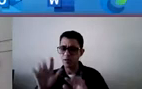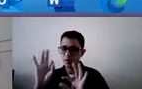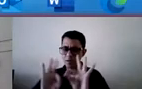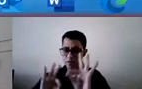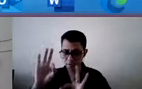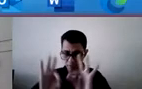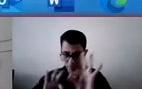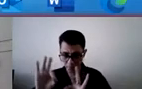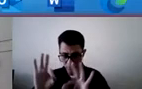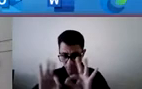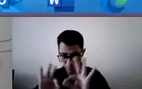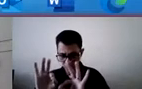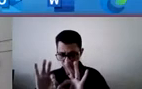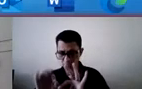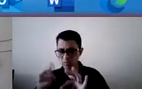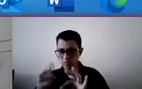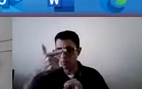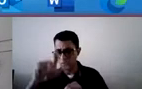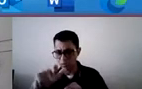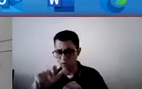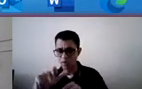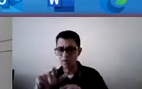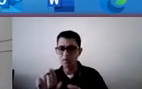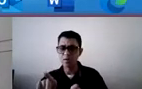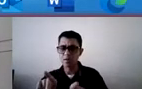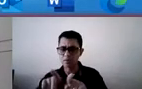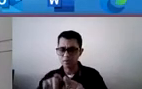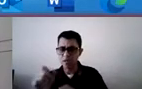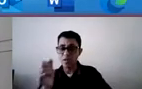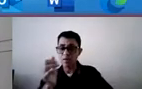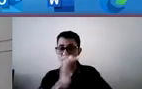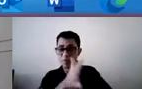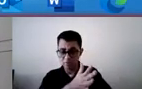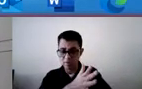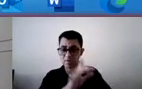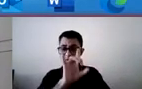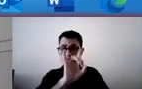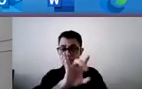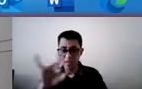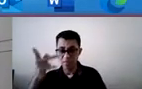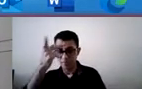o engajamento com os outros e a resiliência emocional.